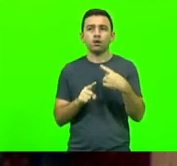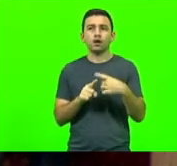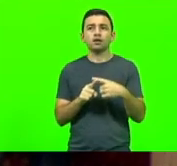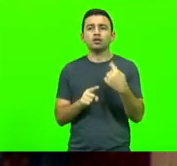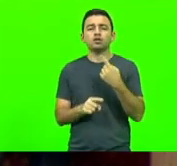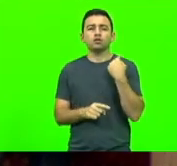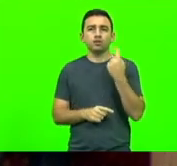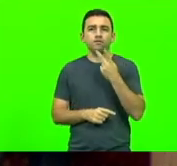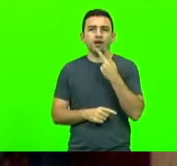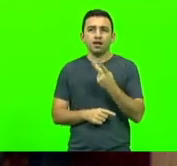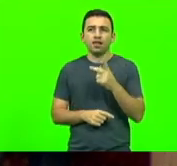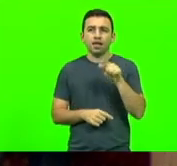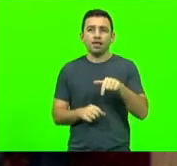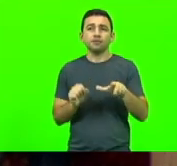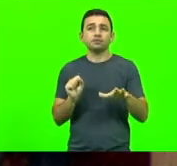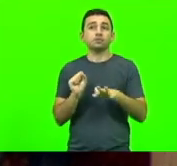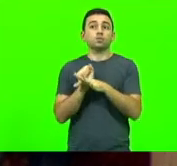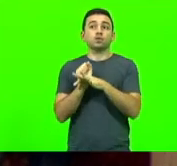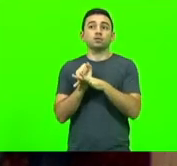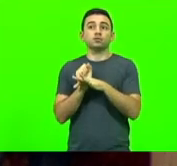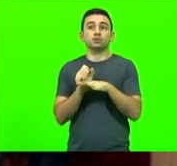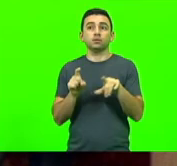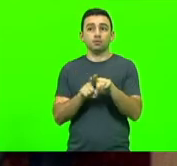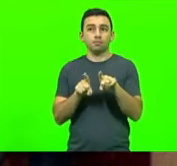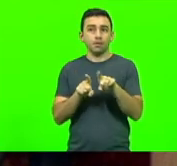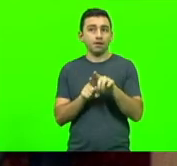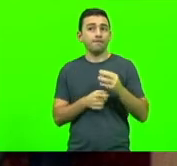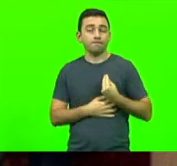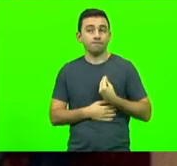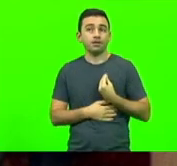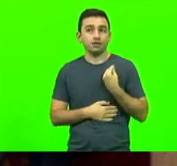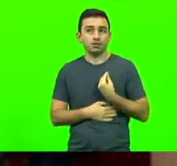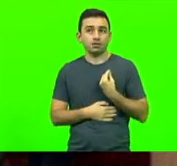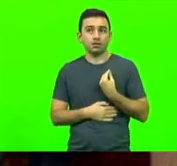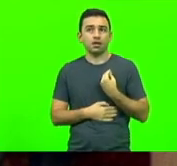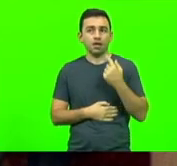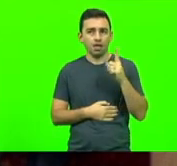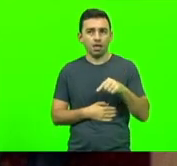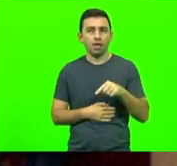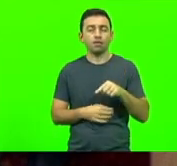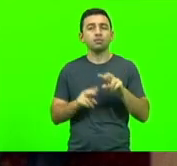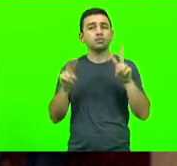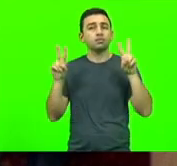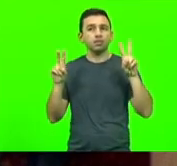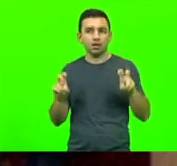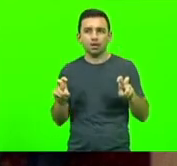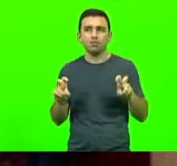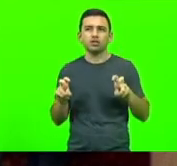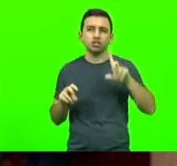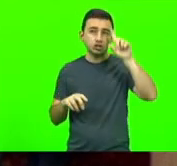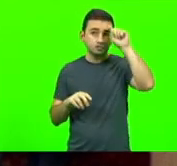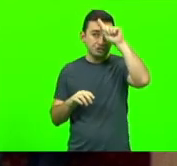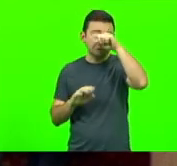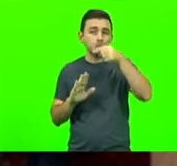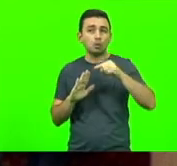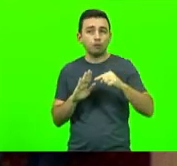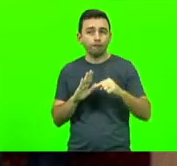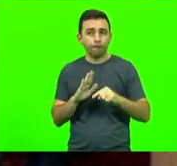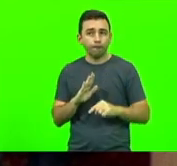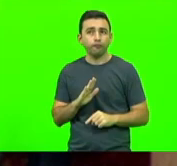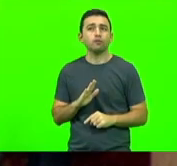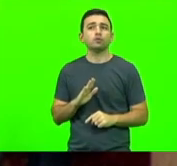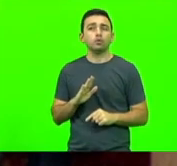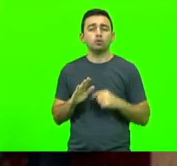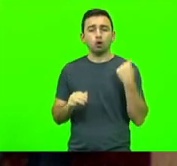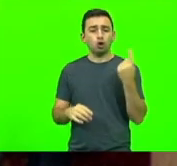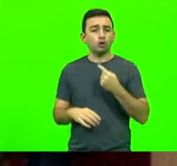falando de segurança e de vidas. Num tema quente, num tema tenso, que muitos de nós não